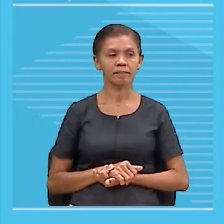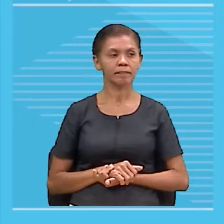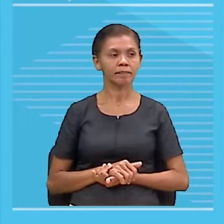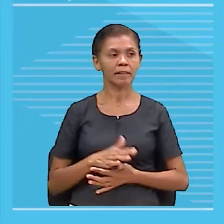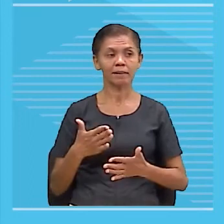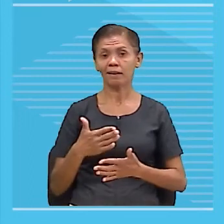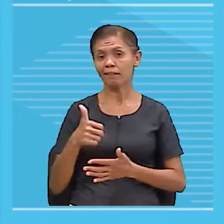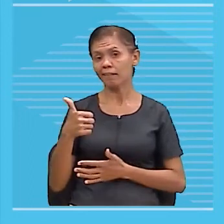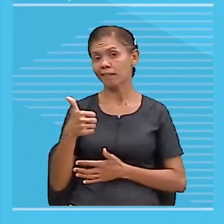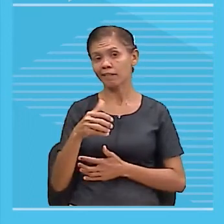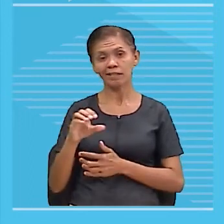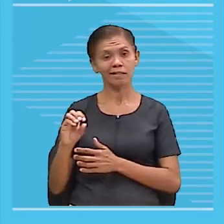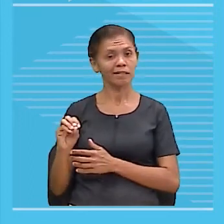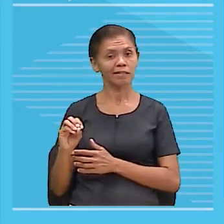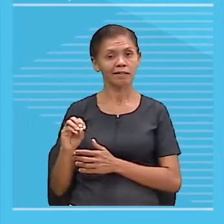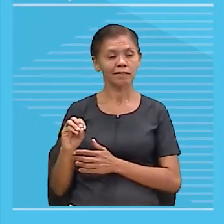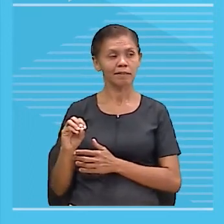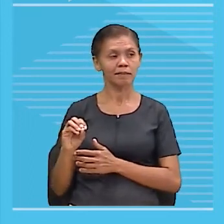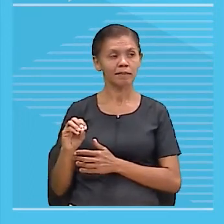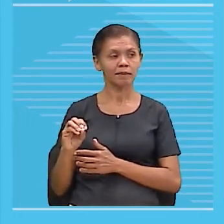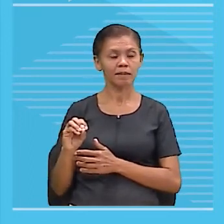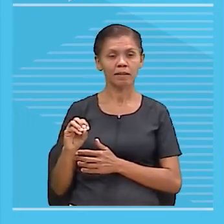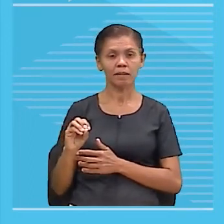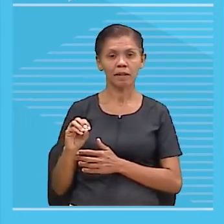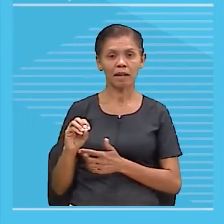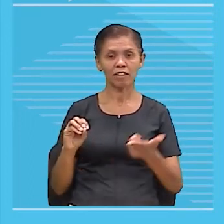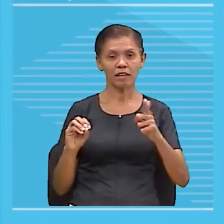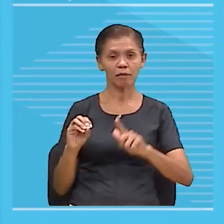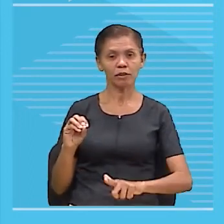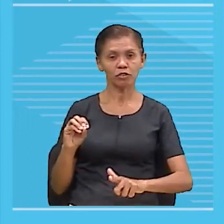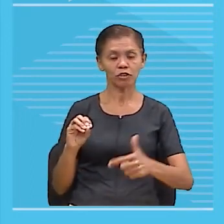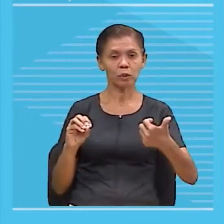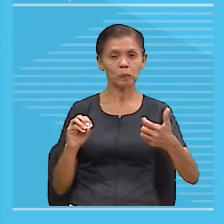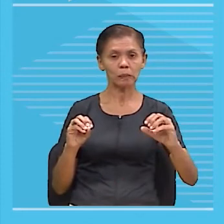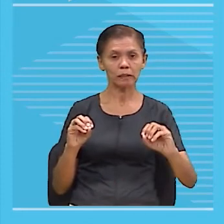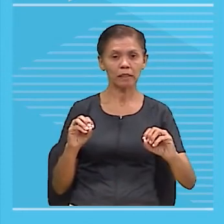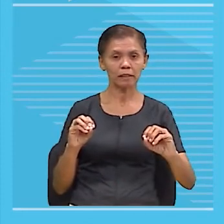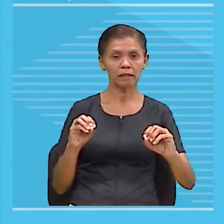100. E aí, você repete o 10 elevado a menos 3.